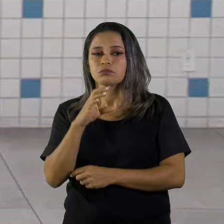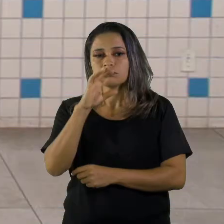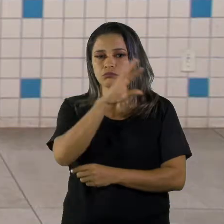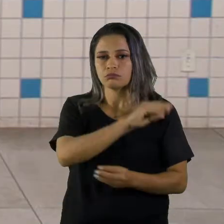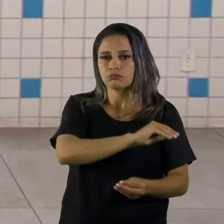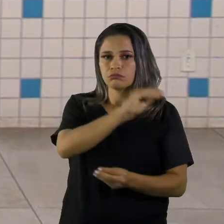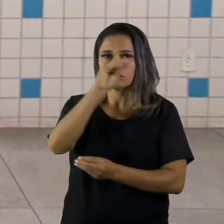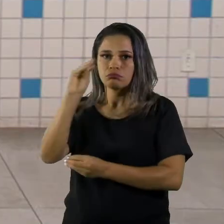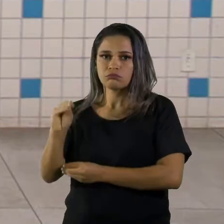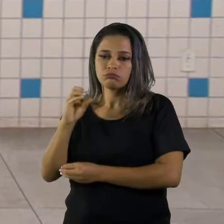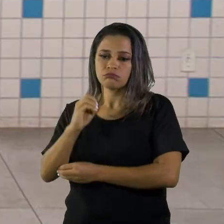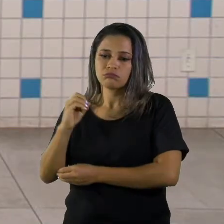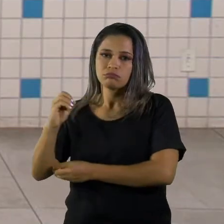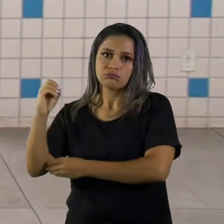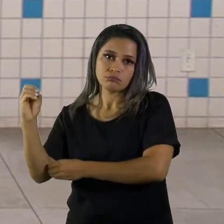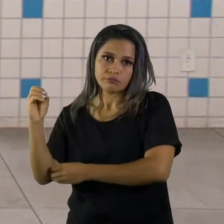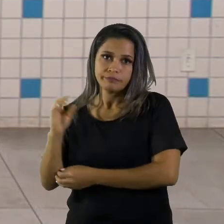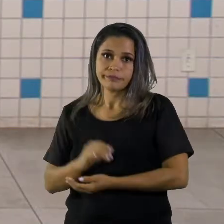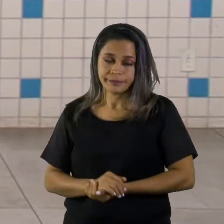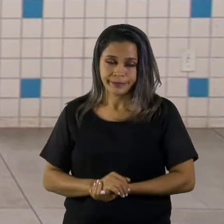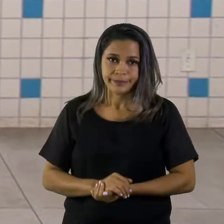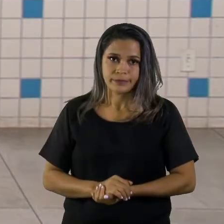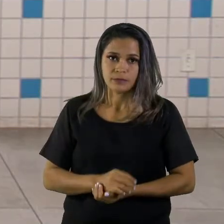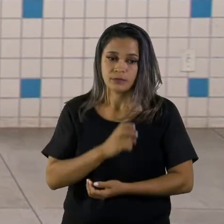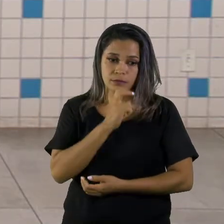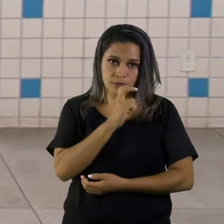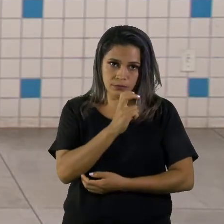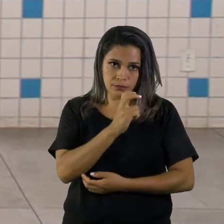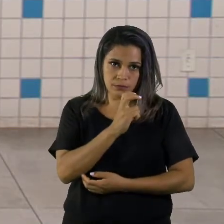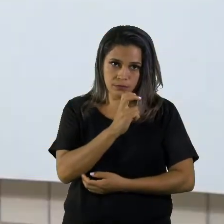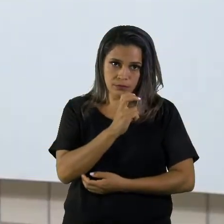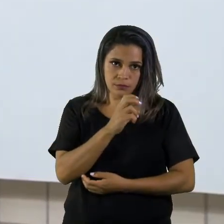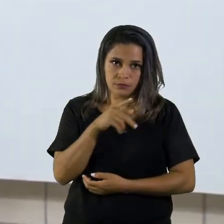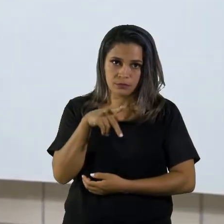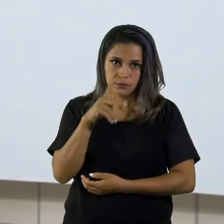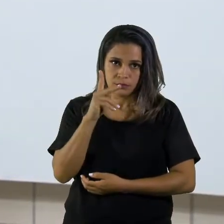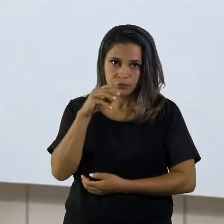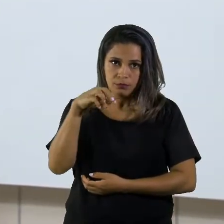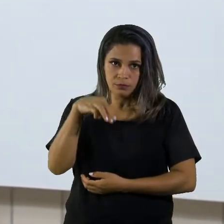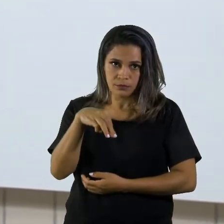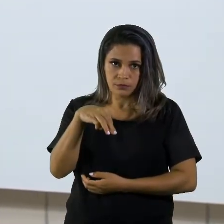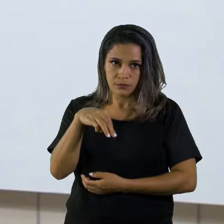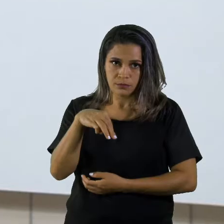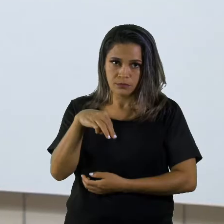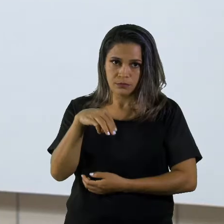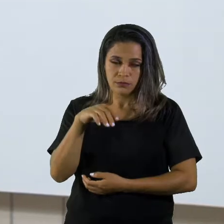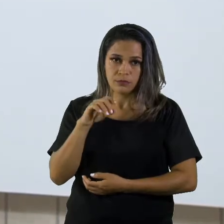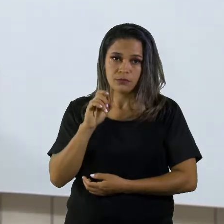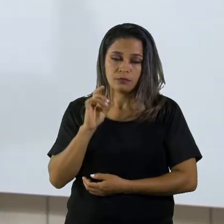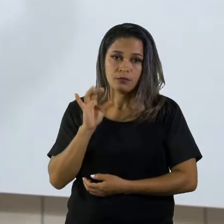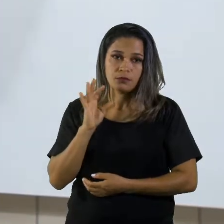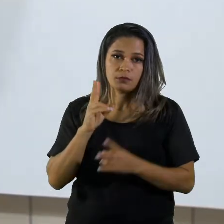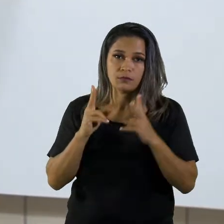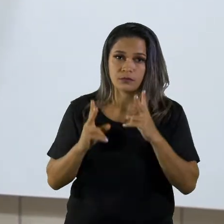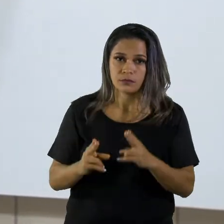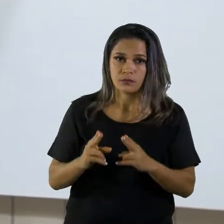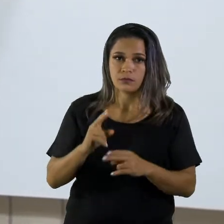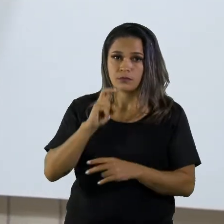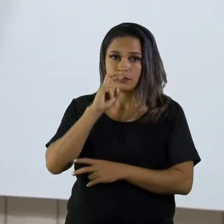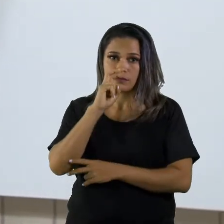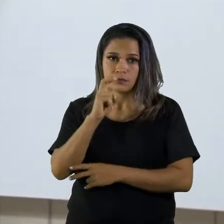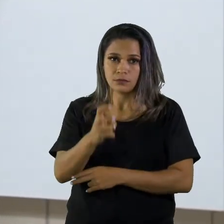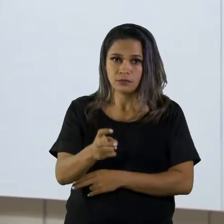frente. Então, 5 quilômetros nós temos que é a mesma coisa que 5.000